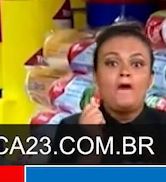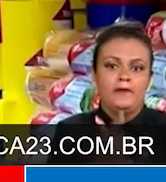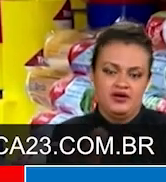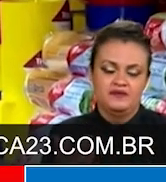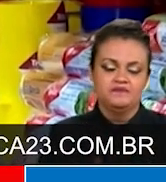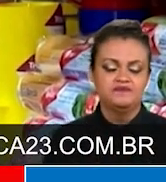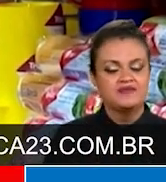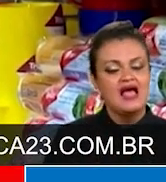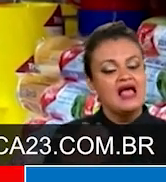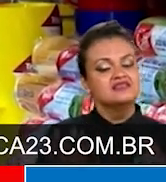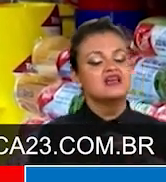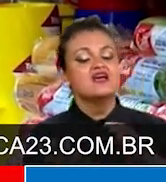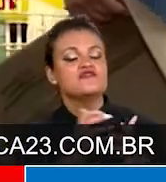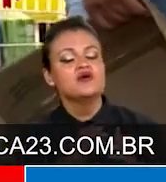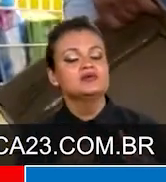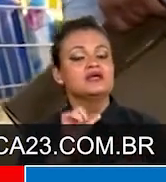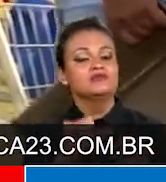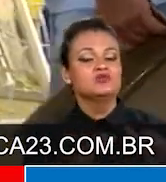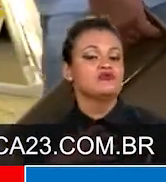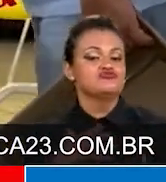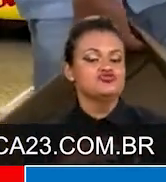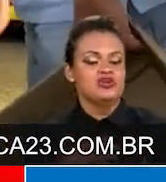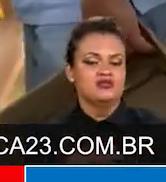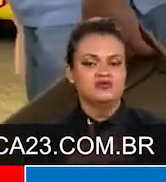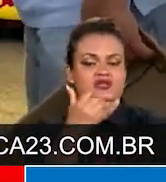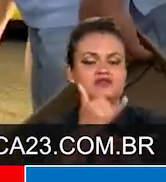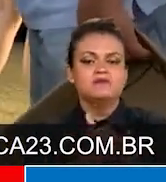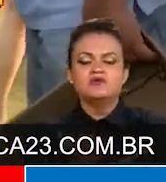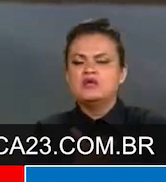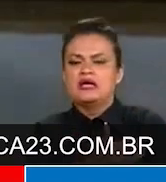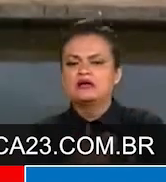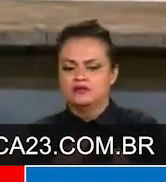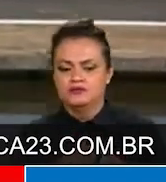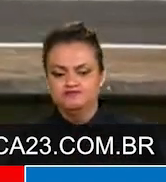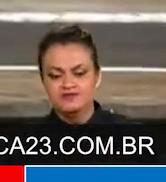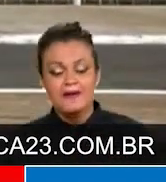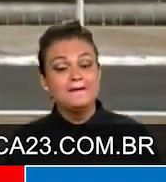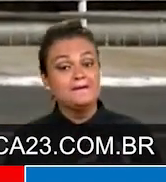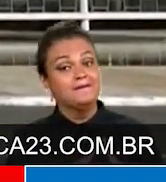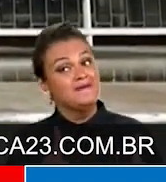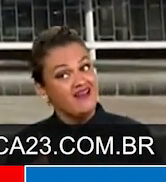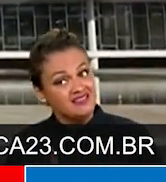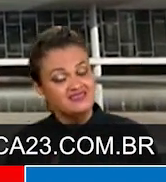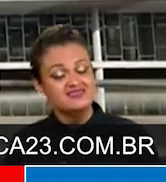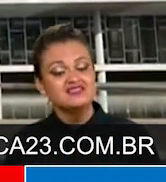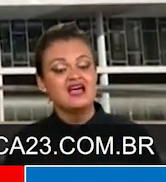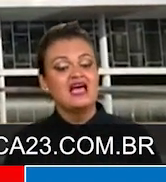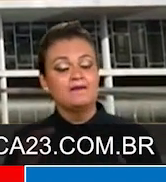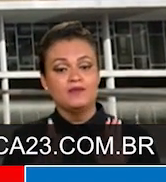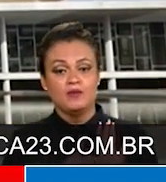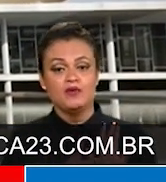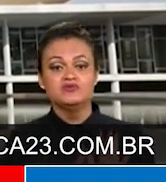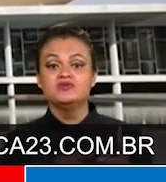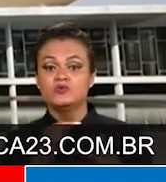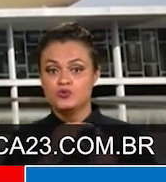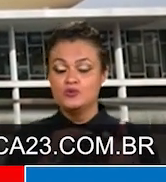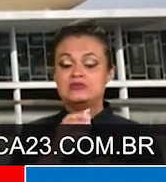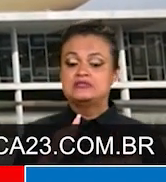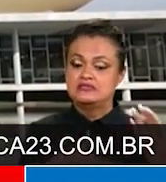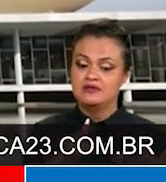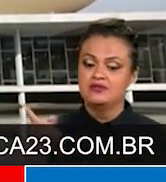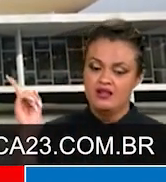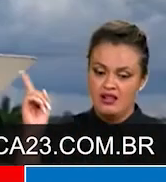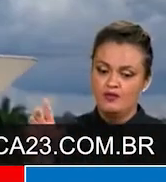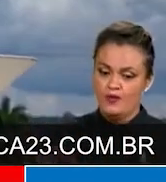A reforma é para mudar a forma como esses impostos são arrecadados. Só que, por enquanto, as duas propostas que já tramitam